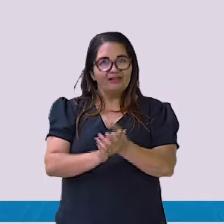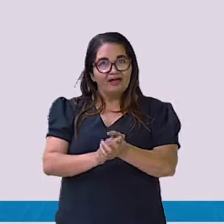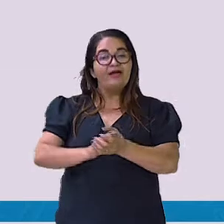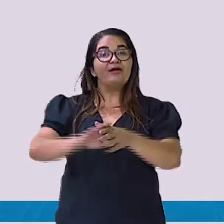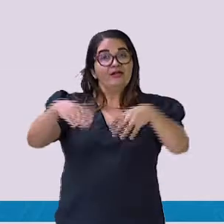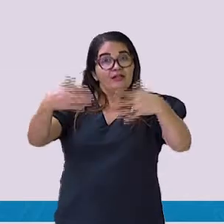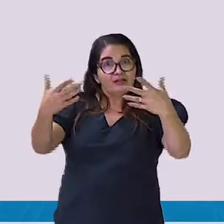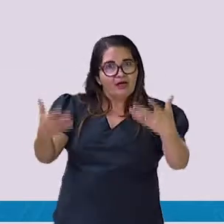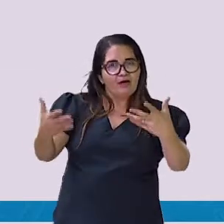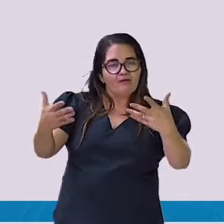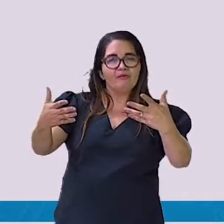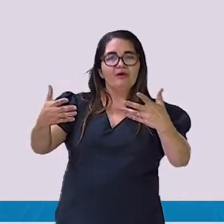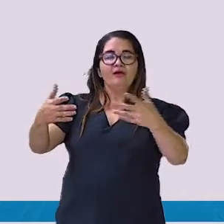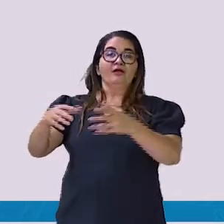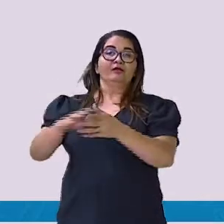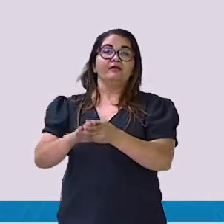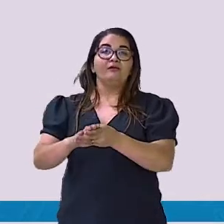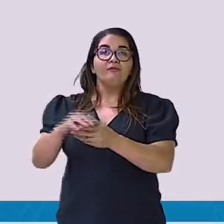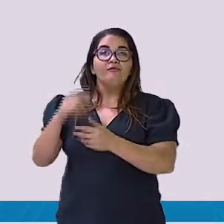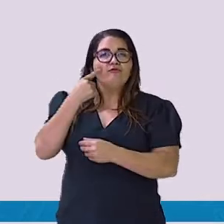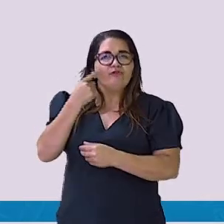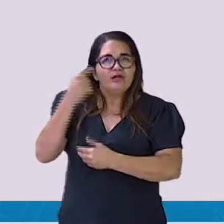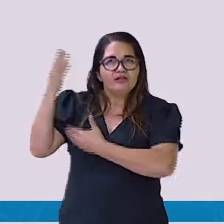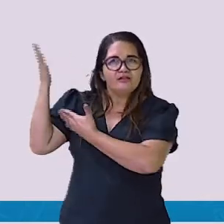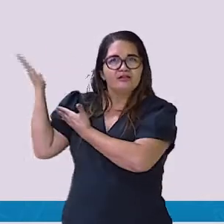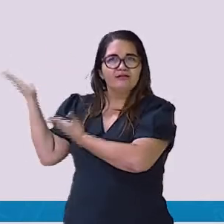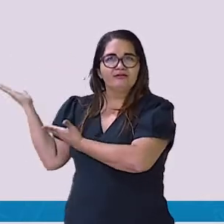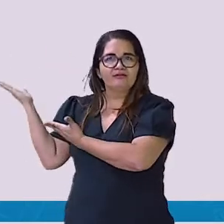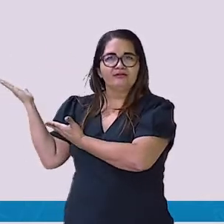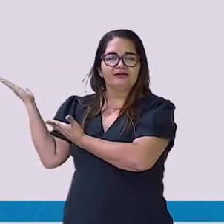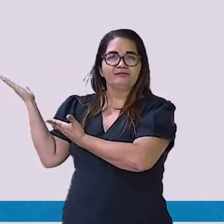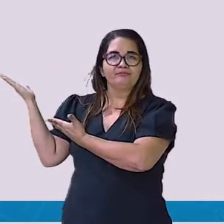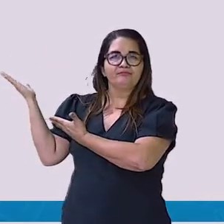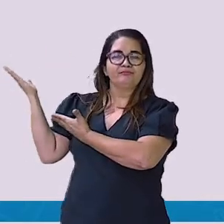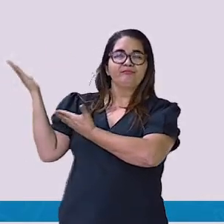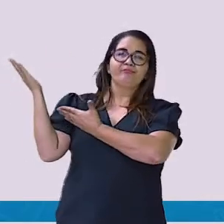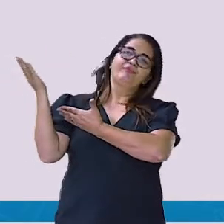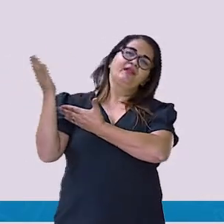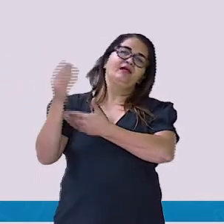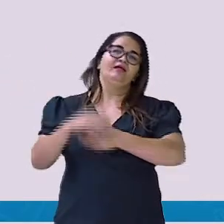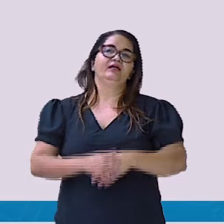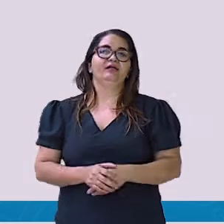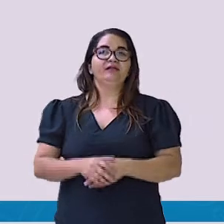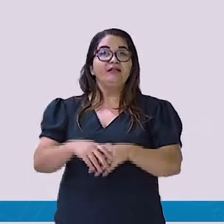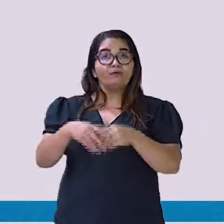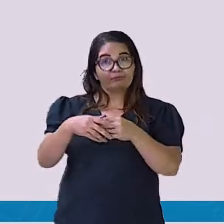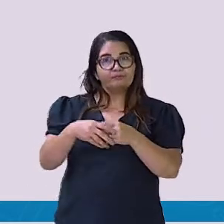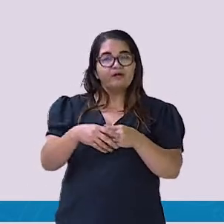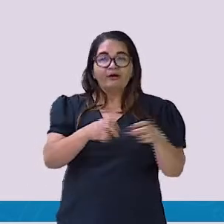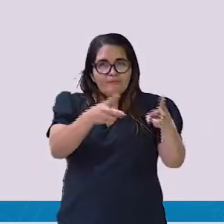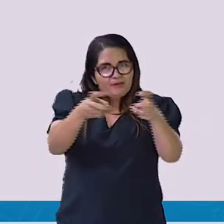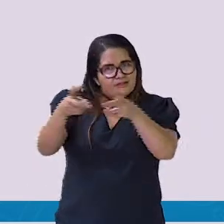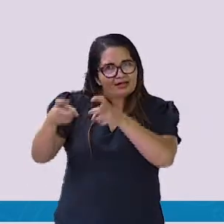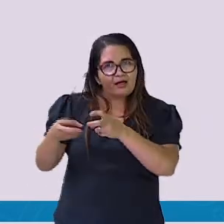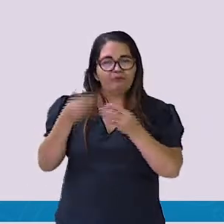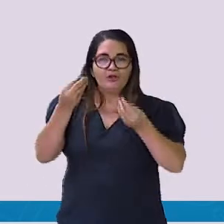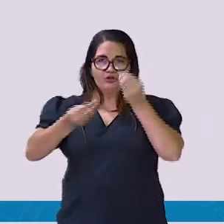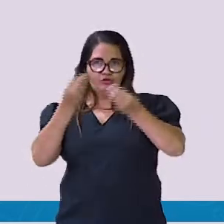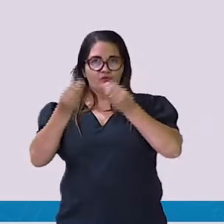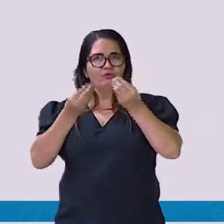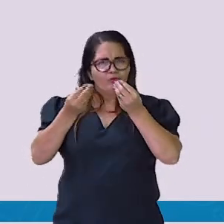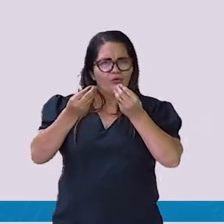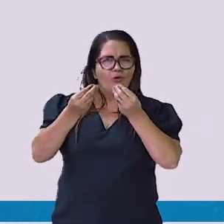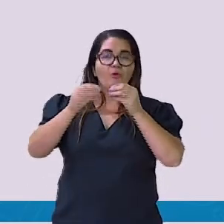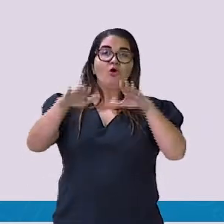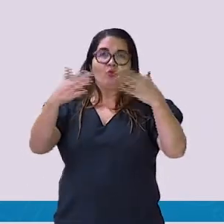Ela tem, mas por quê? Olha aqui. Também está na mesma zona climática. Se você estiver